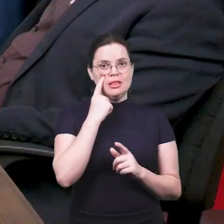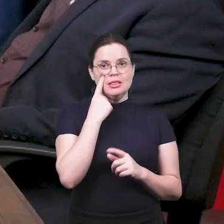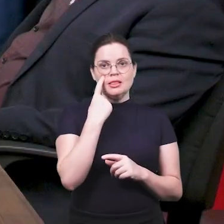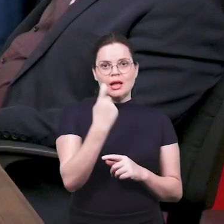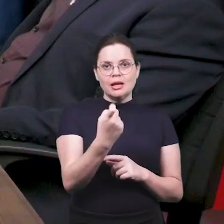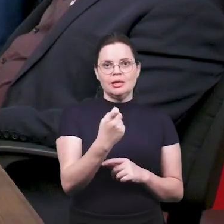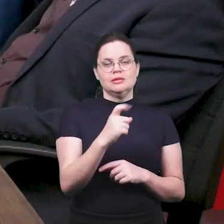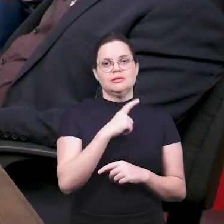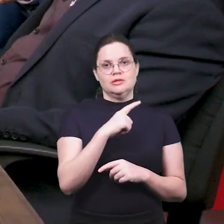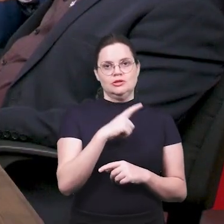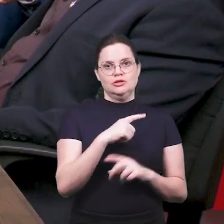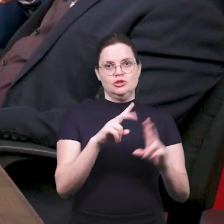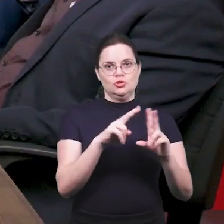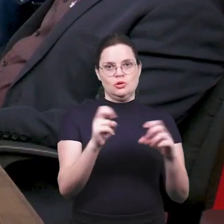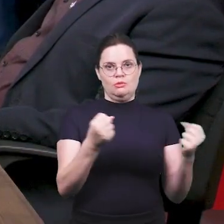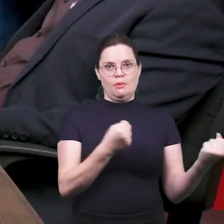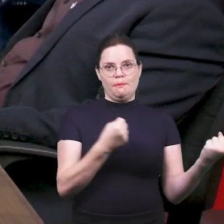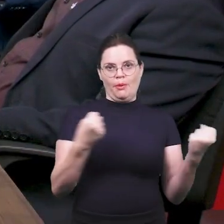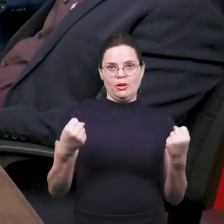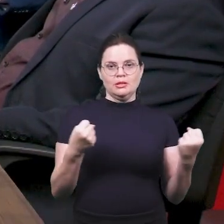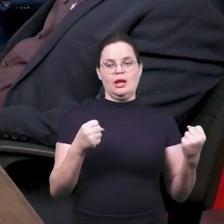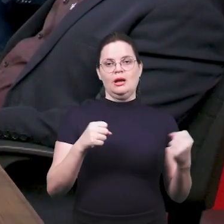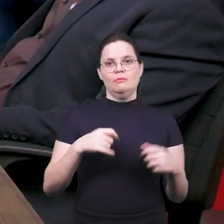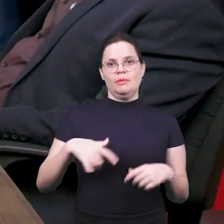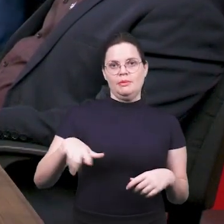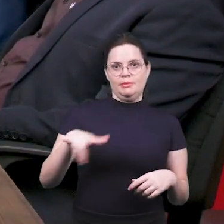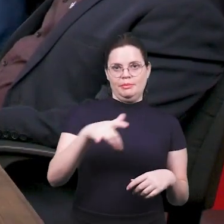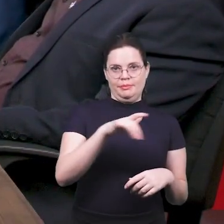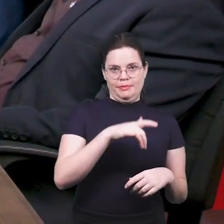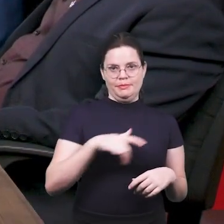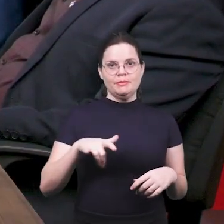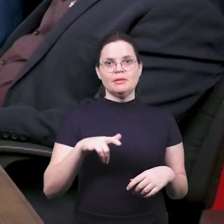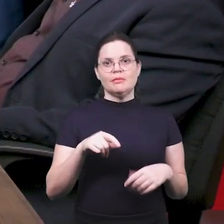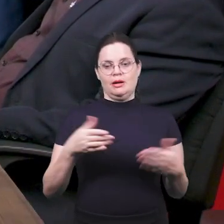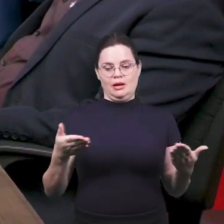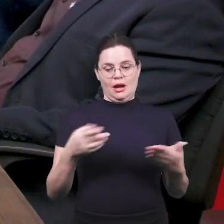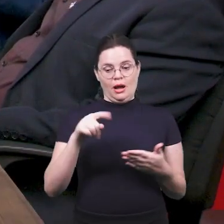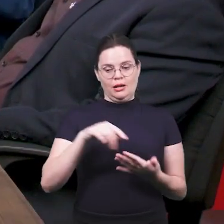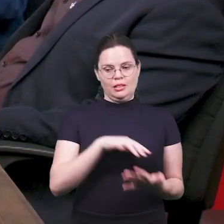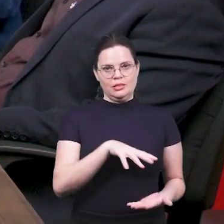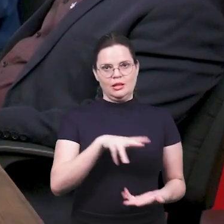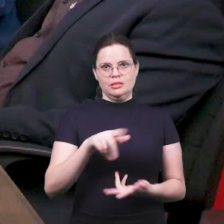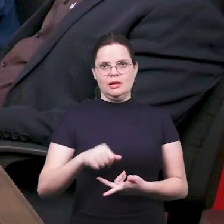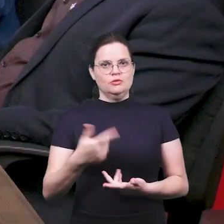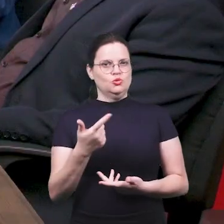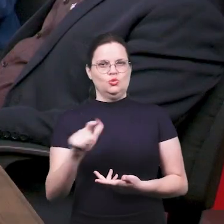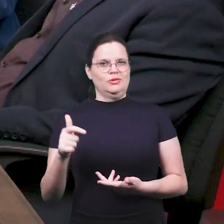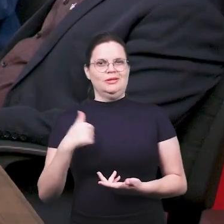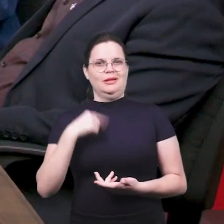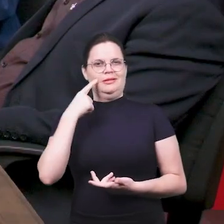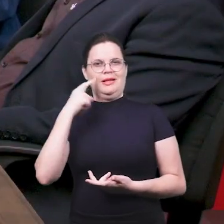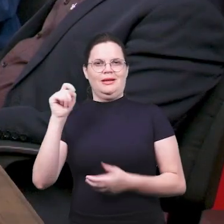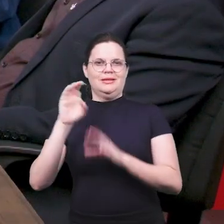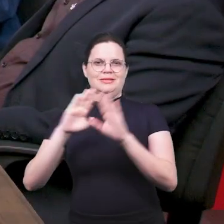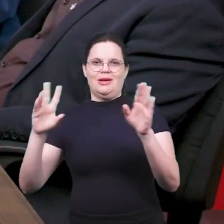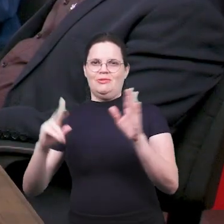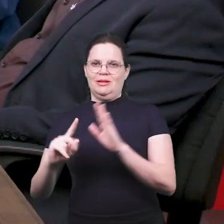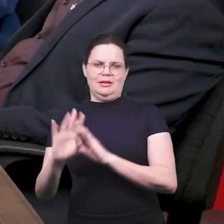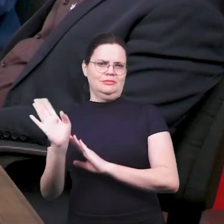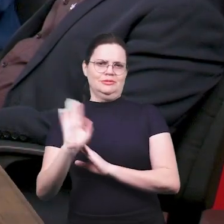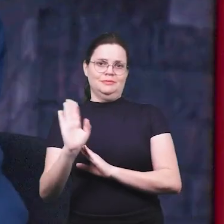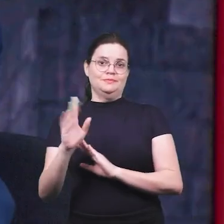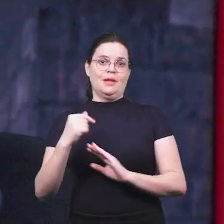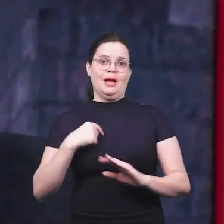poderes deste século e não na eternidade, substituiu o cristianismo de